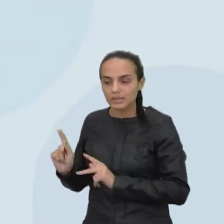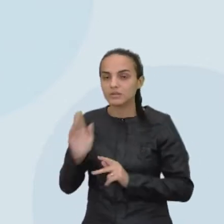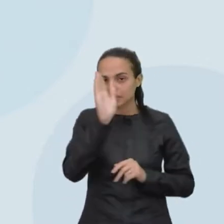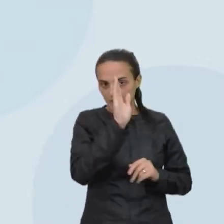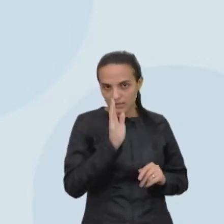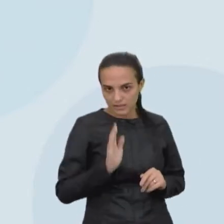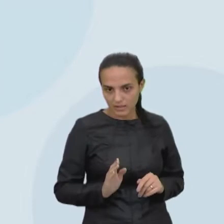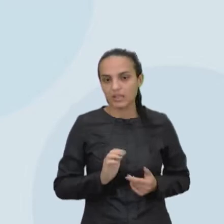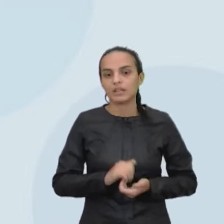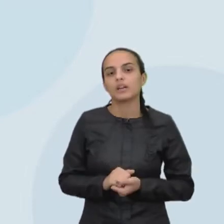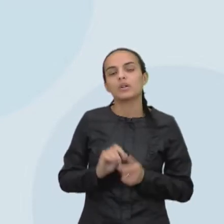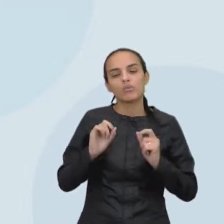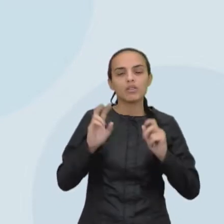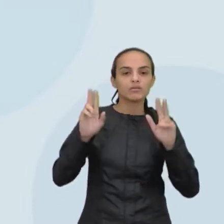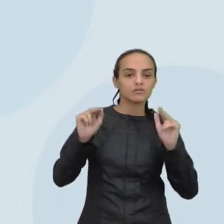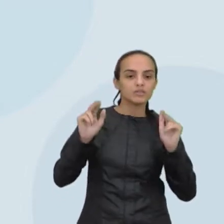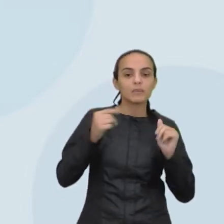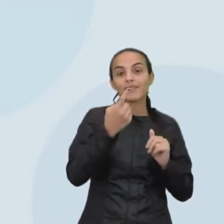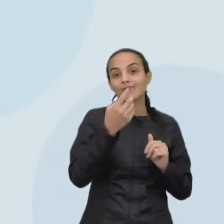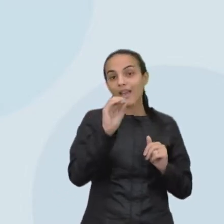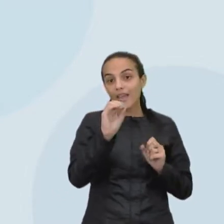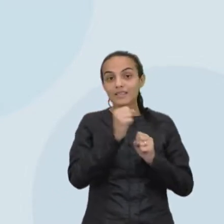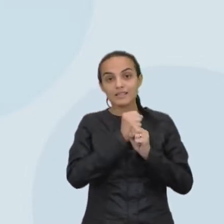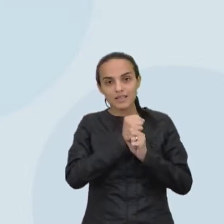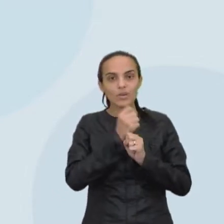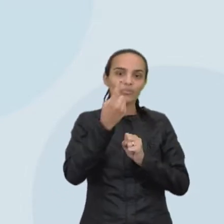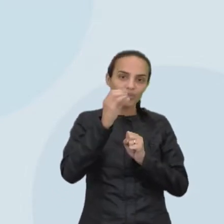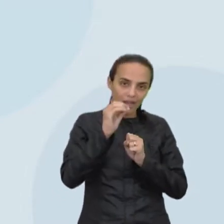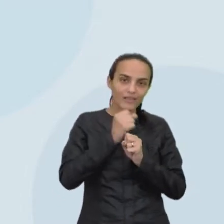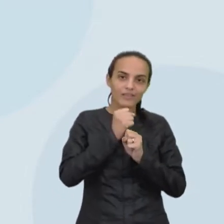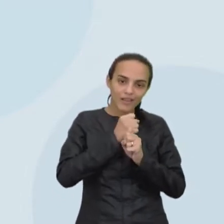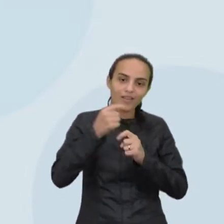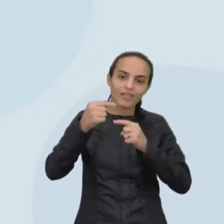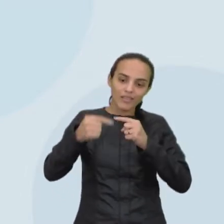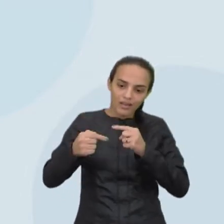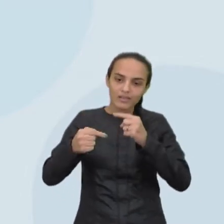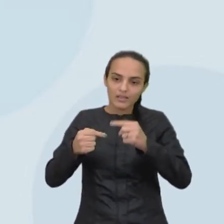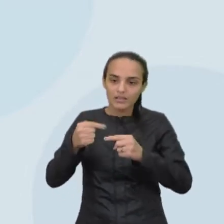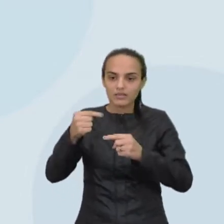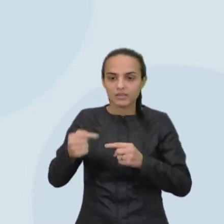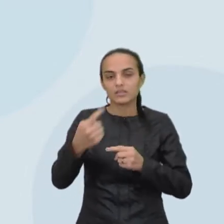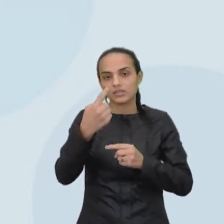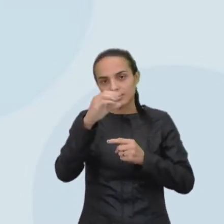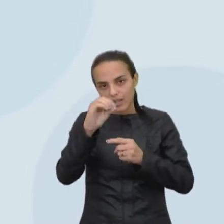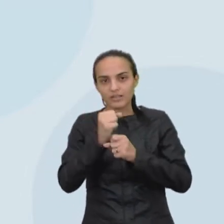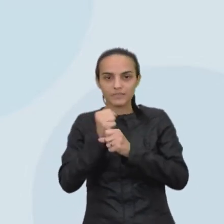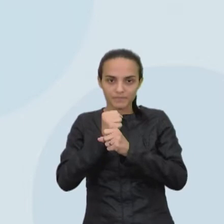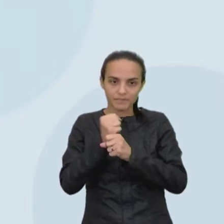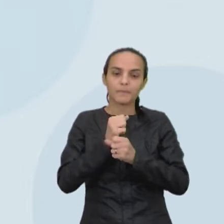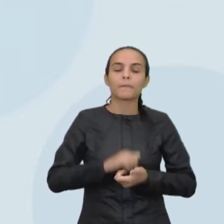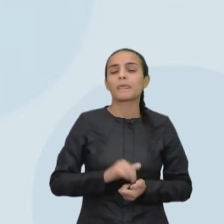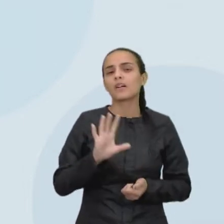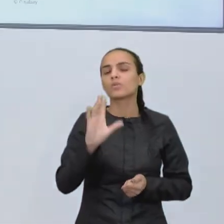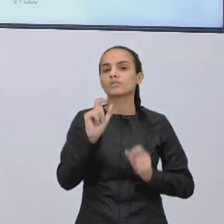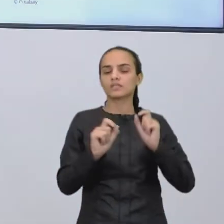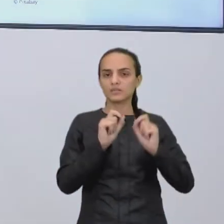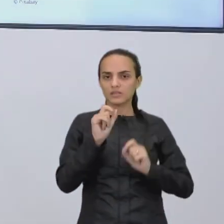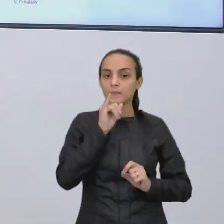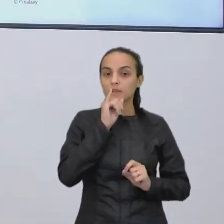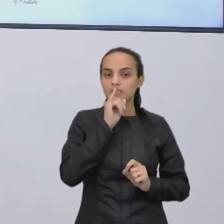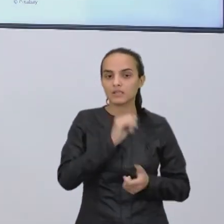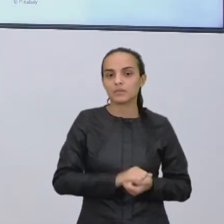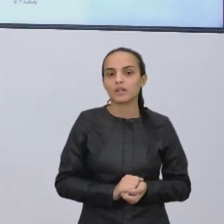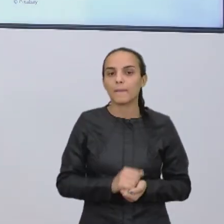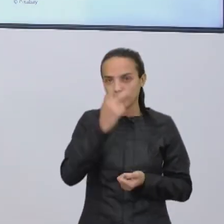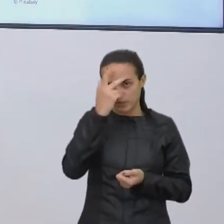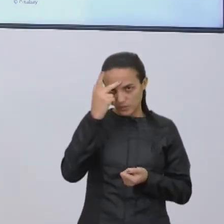numa periodicidade de 10 em 10 anos. Professor, então, o que acontece? O